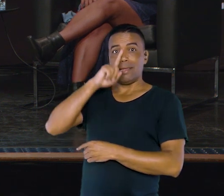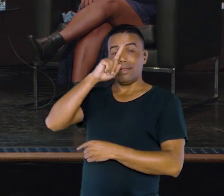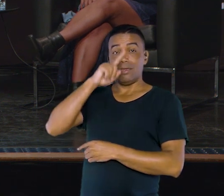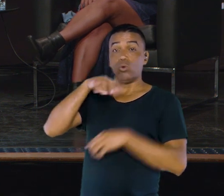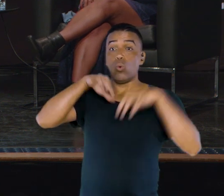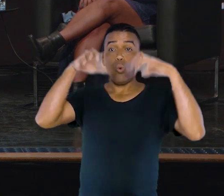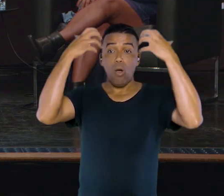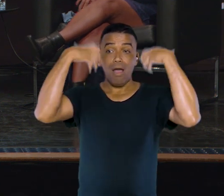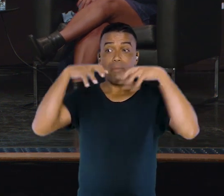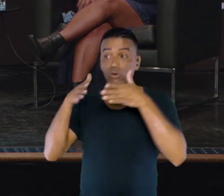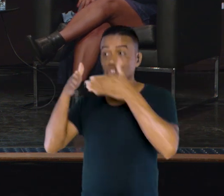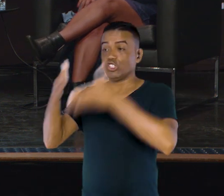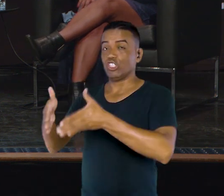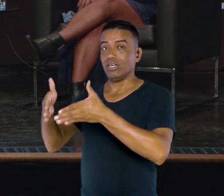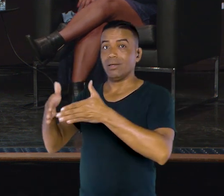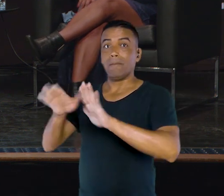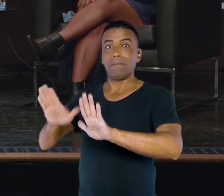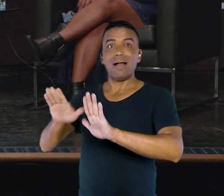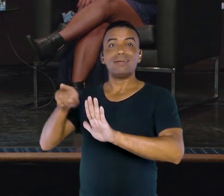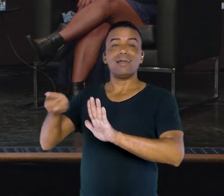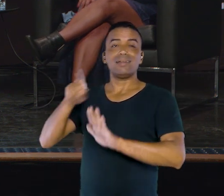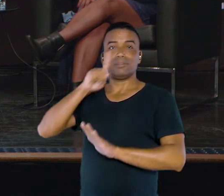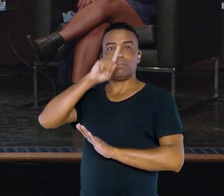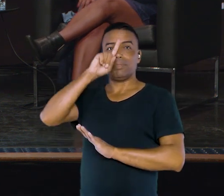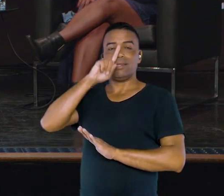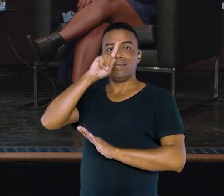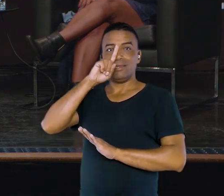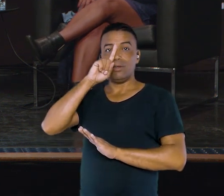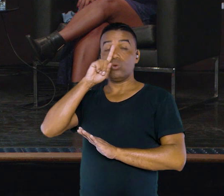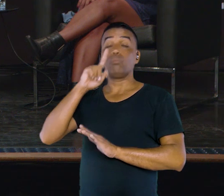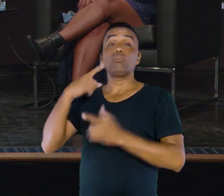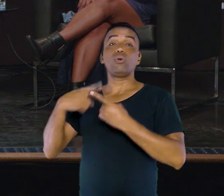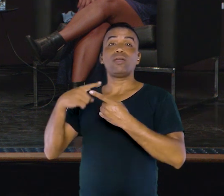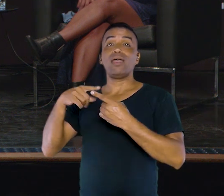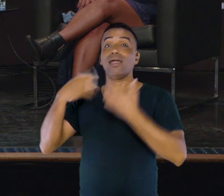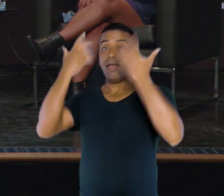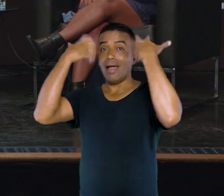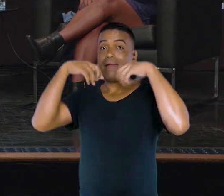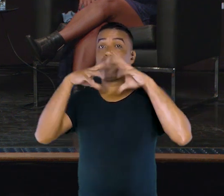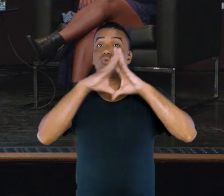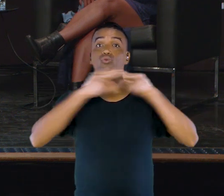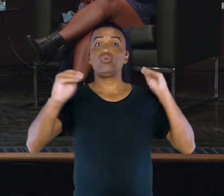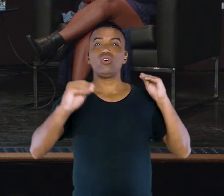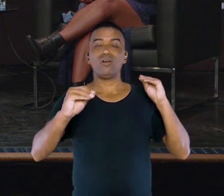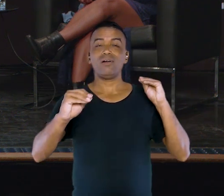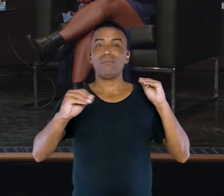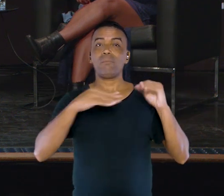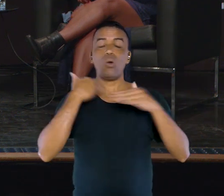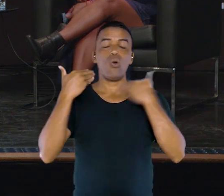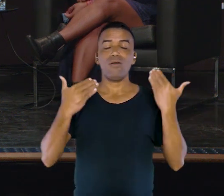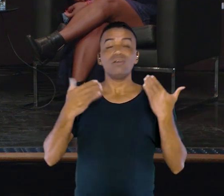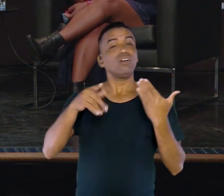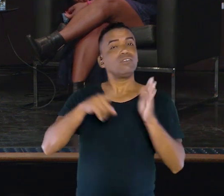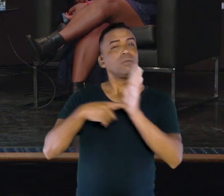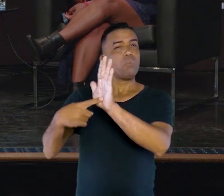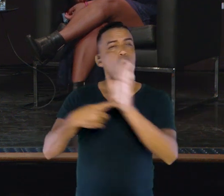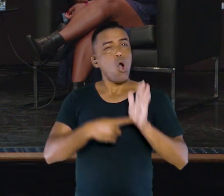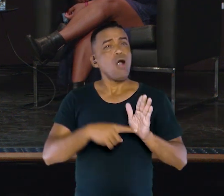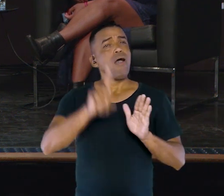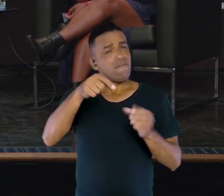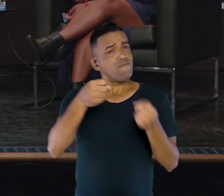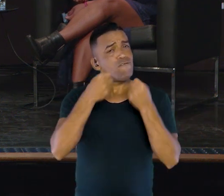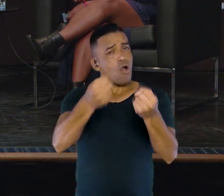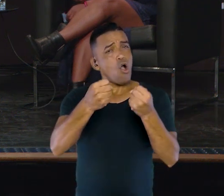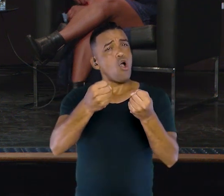tem os outros bichos perto, mas que elas estão em perigo quando elas estão sem os bichos, né? Então, acho que isso que você traz é muito forte, né,